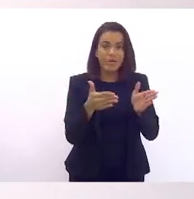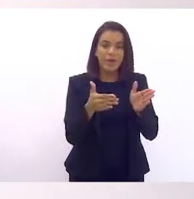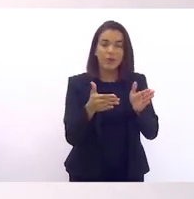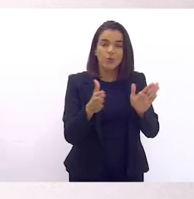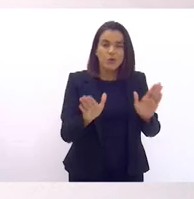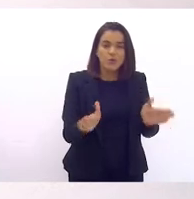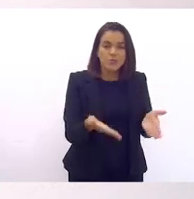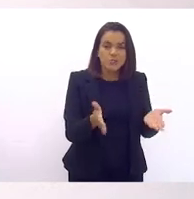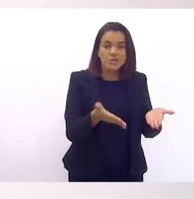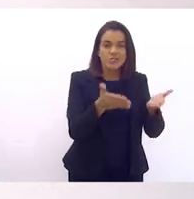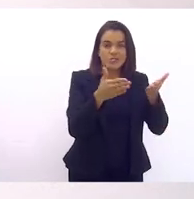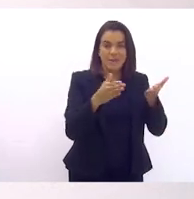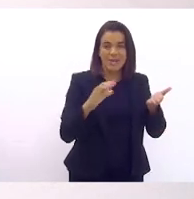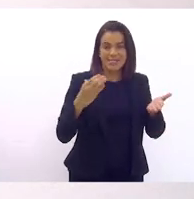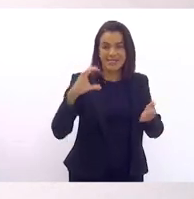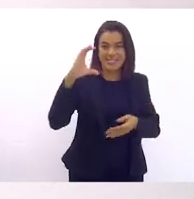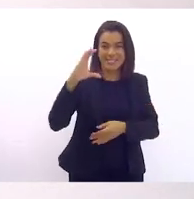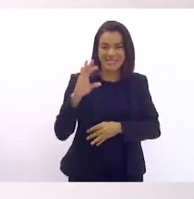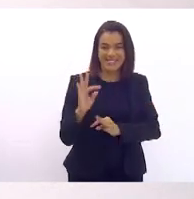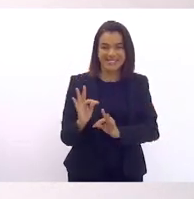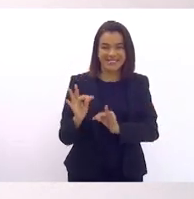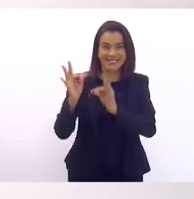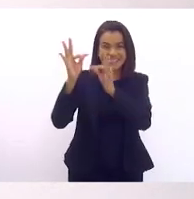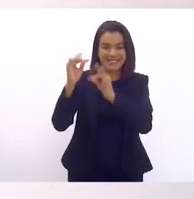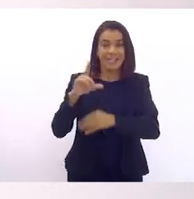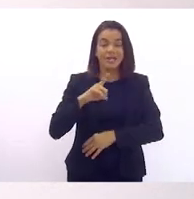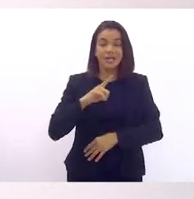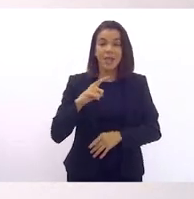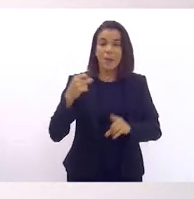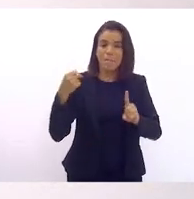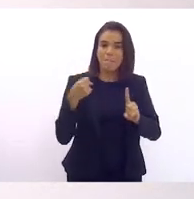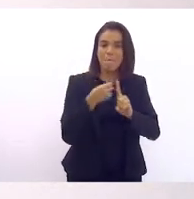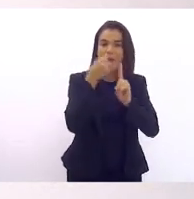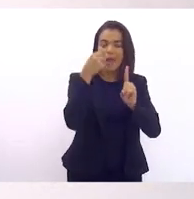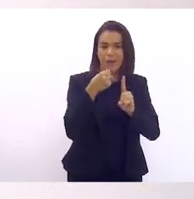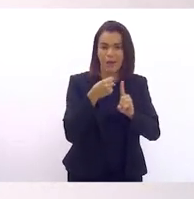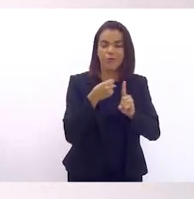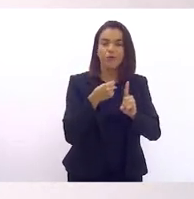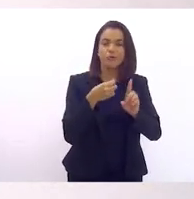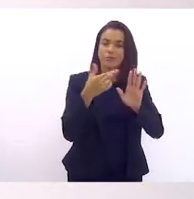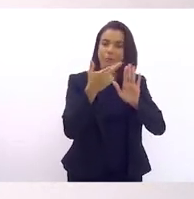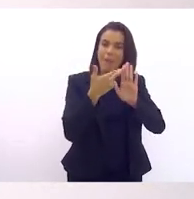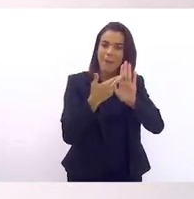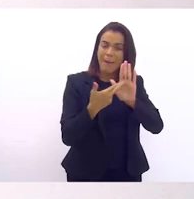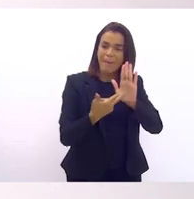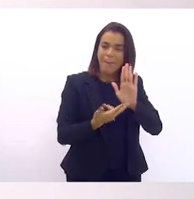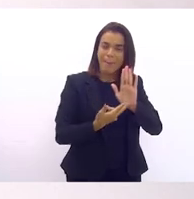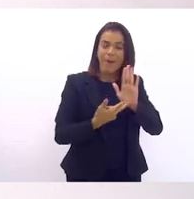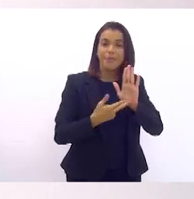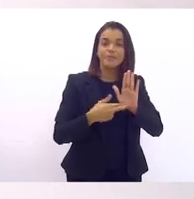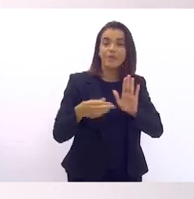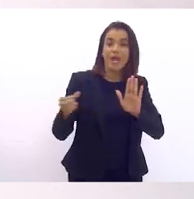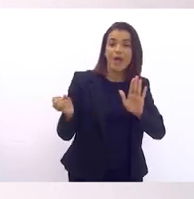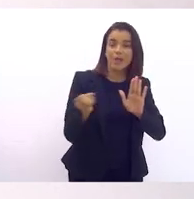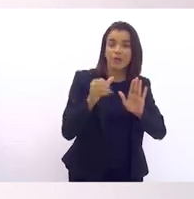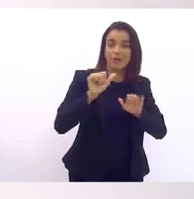estímulos a ciência e tecnologias temos um marco regulatório está em movimento e a última atualização dele avança